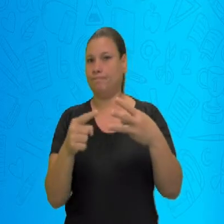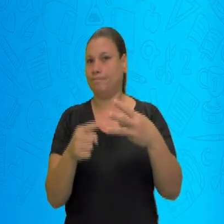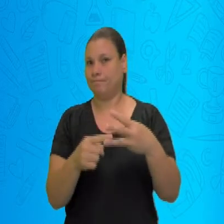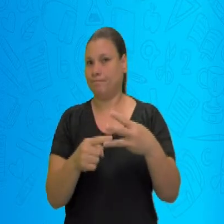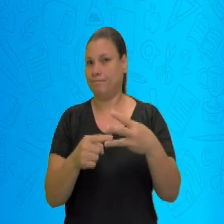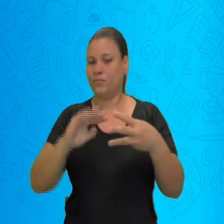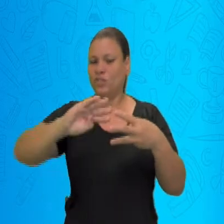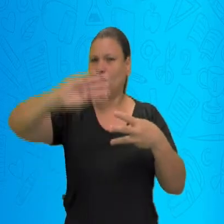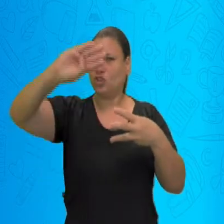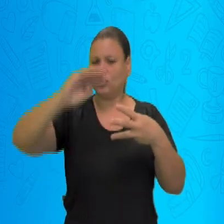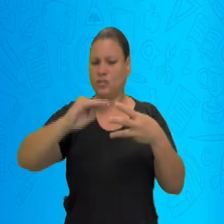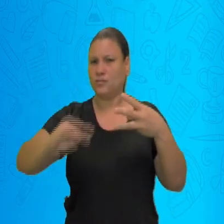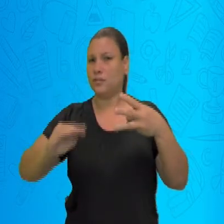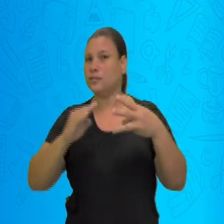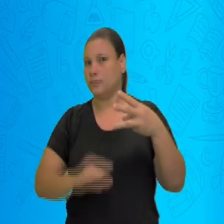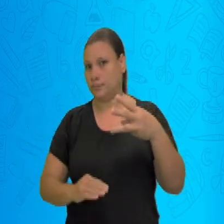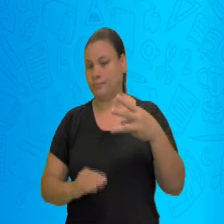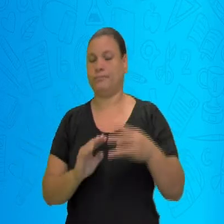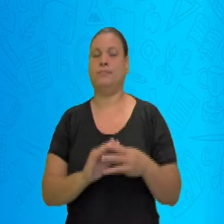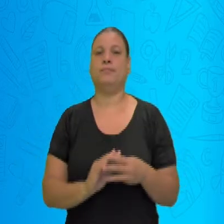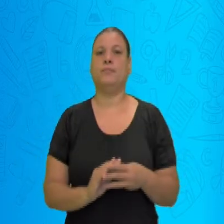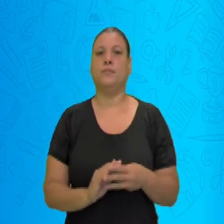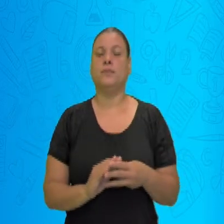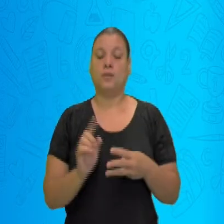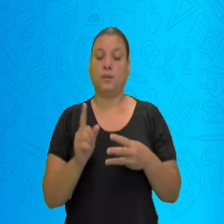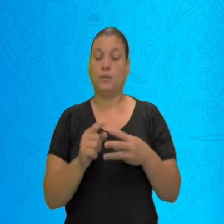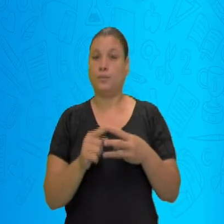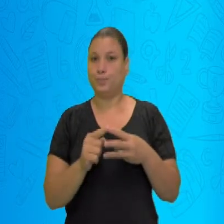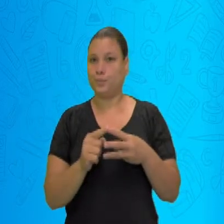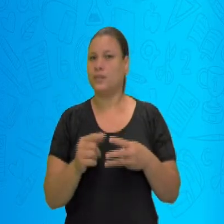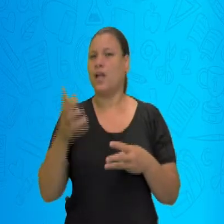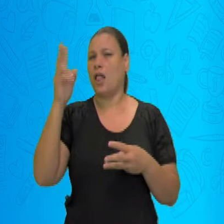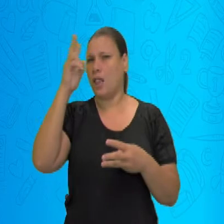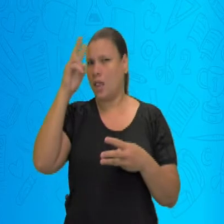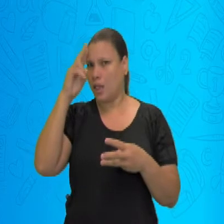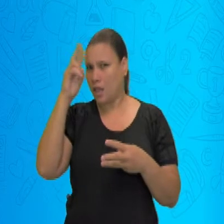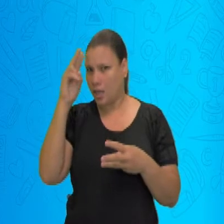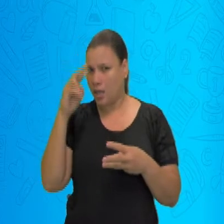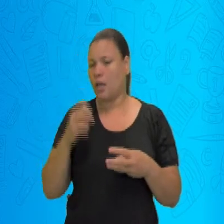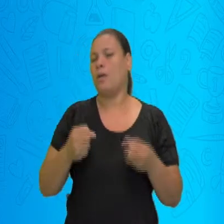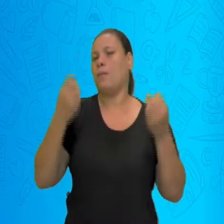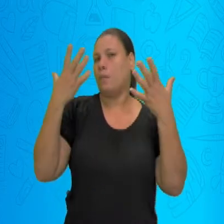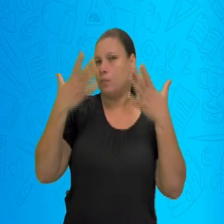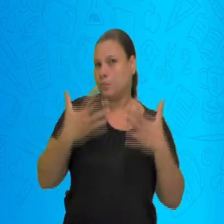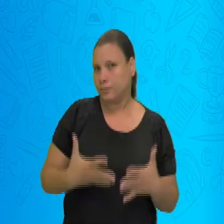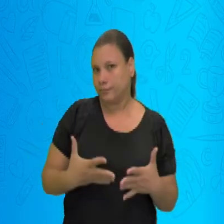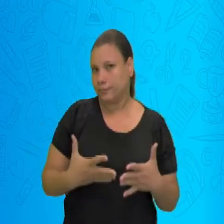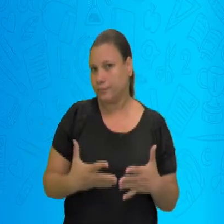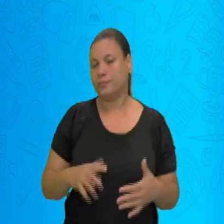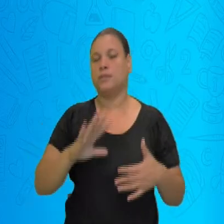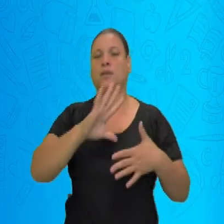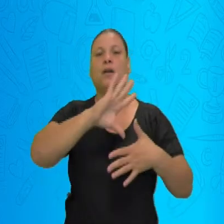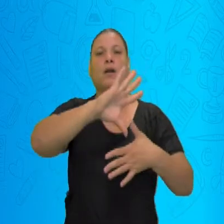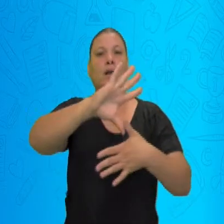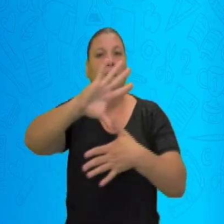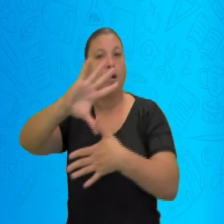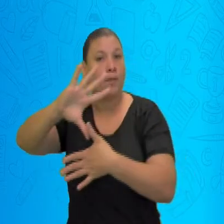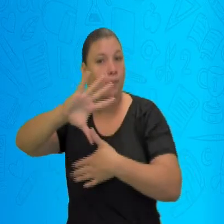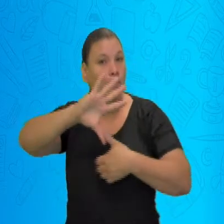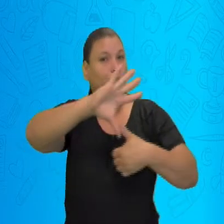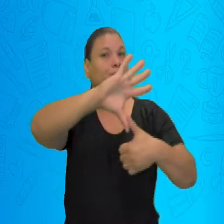América Central e América do Sul. Nós fazemos parte da América do Sul.